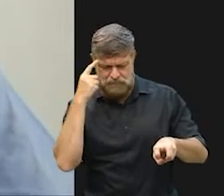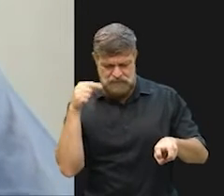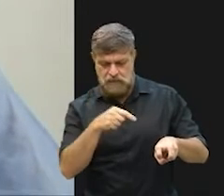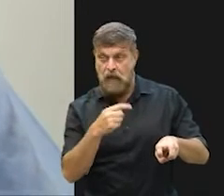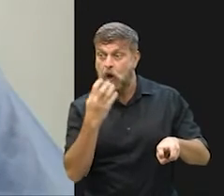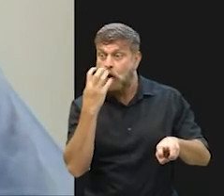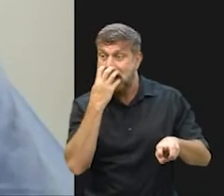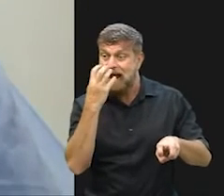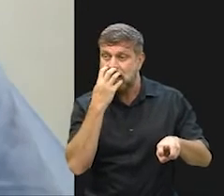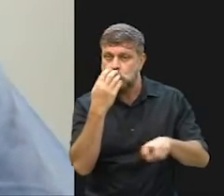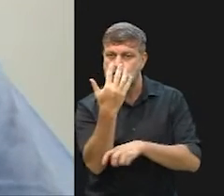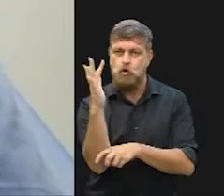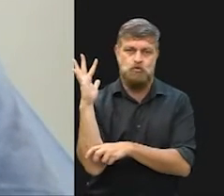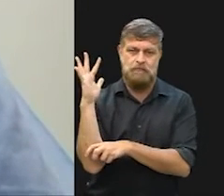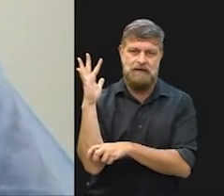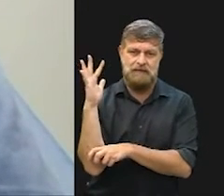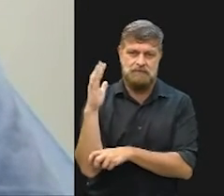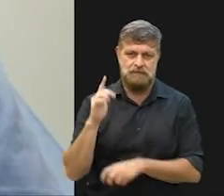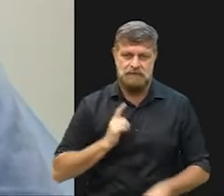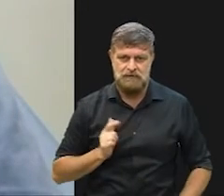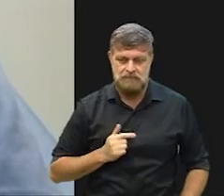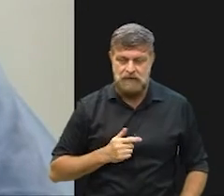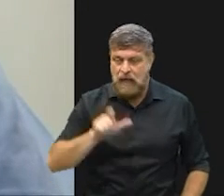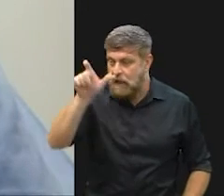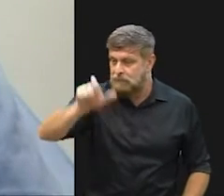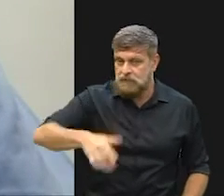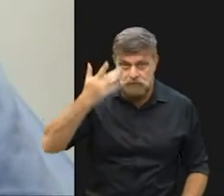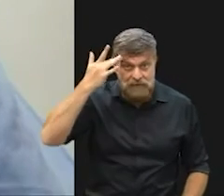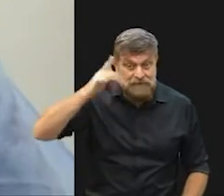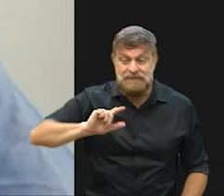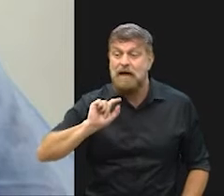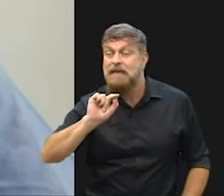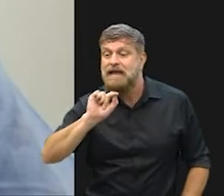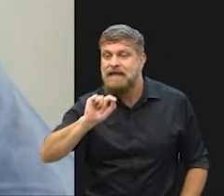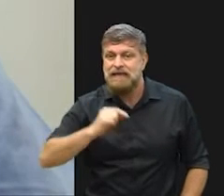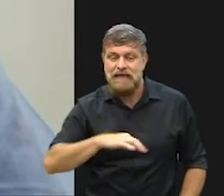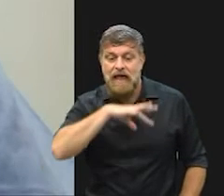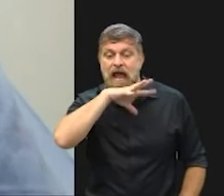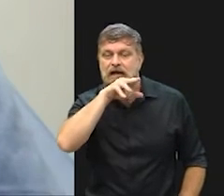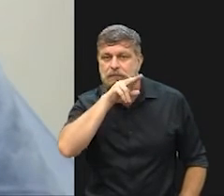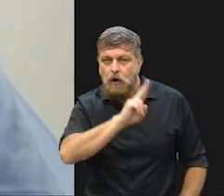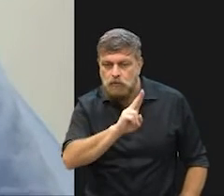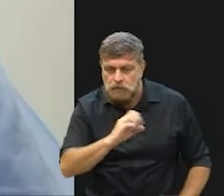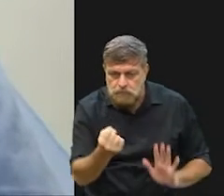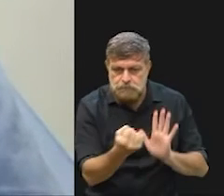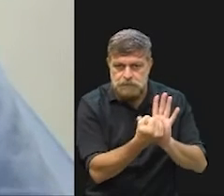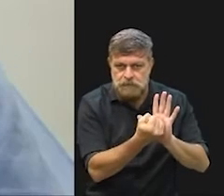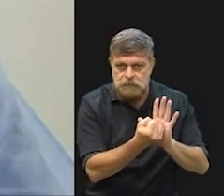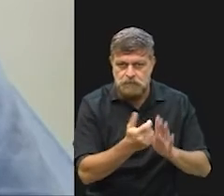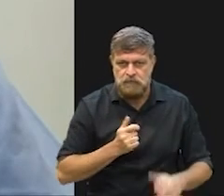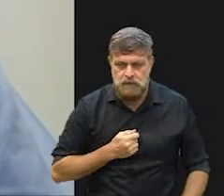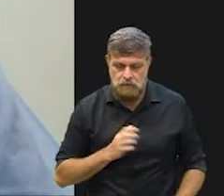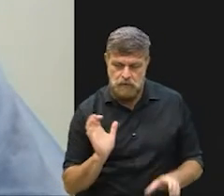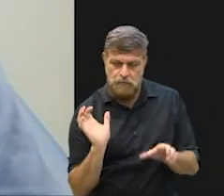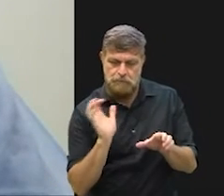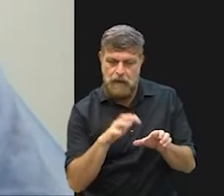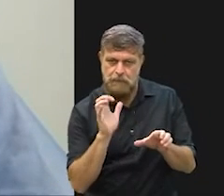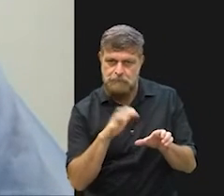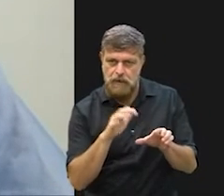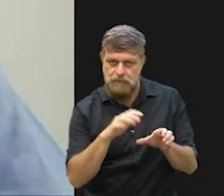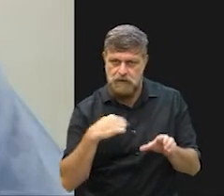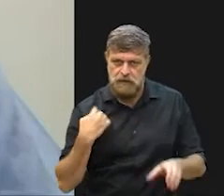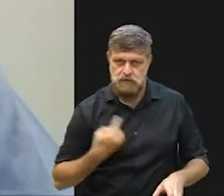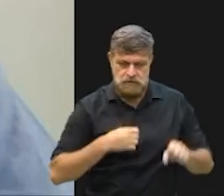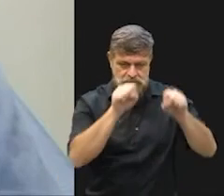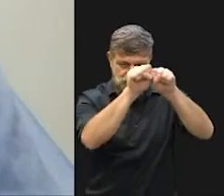de cachorro domado. E esses dados, eles vão para um sistema de georreferenciamento que a gente